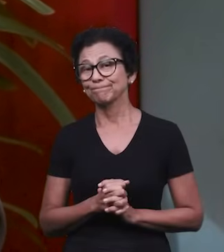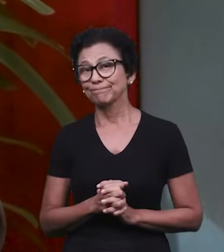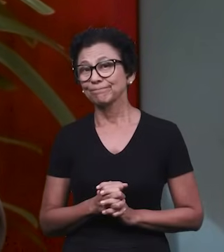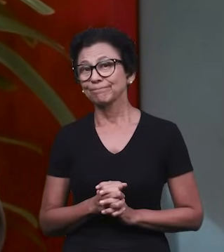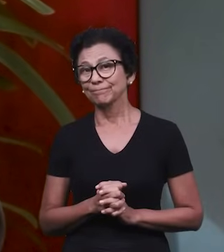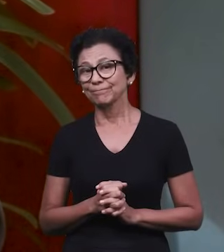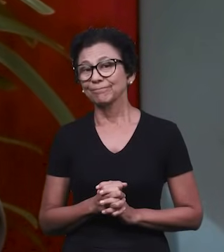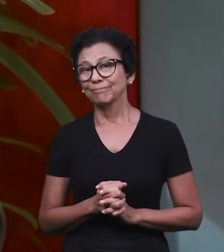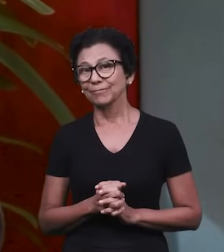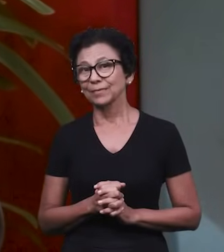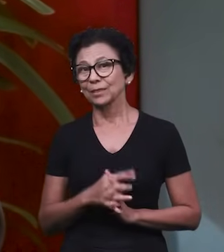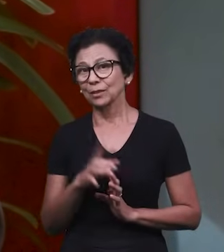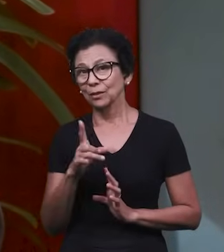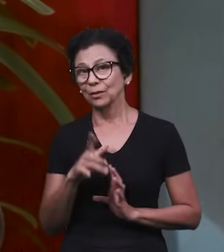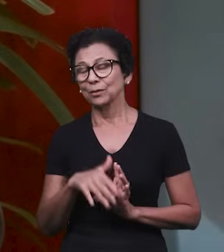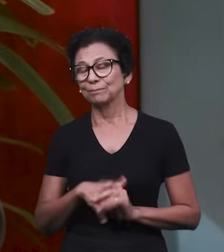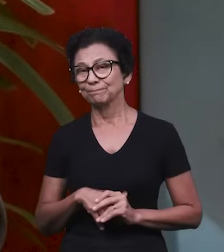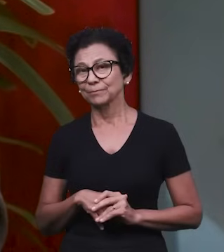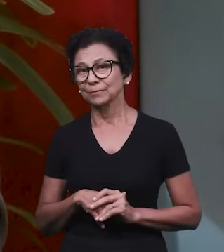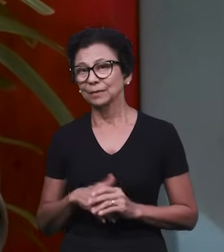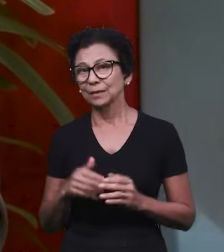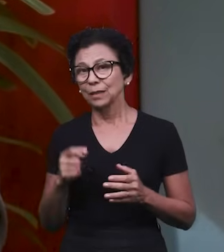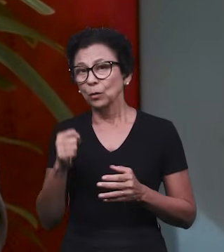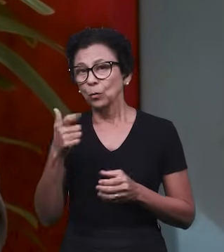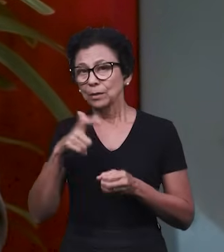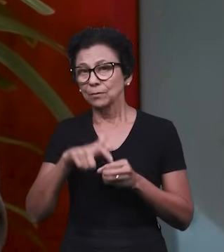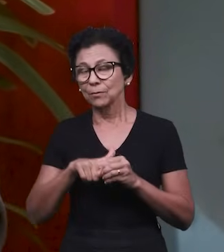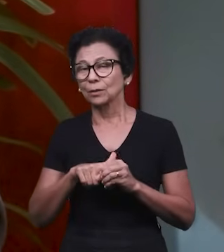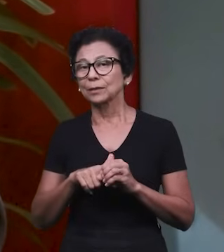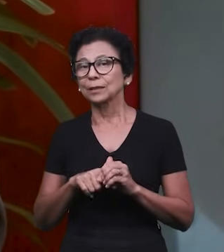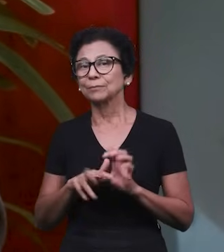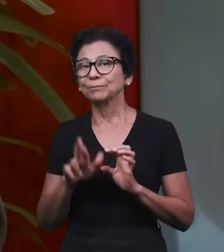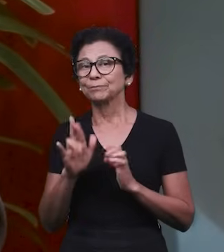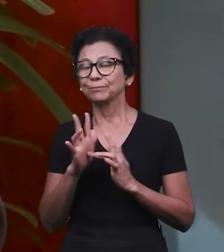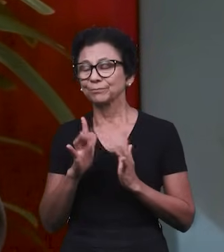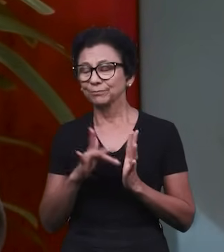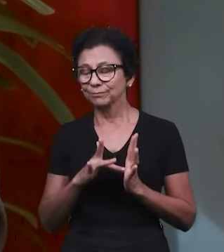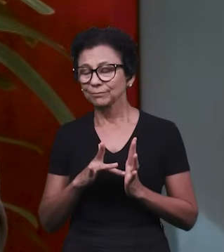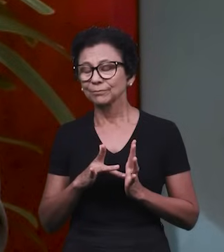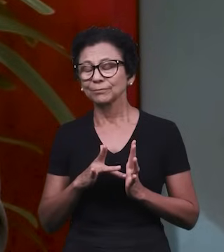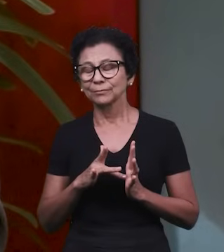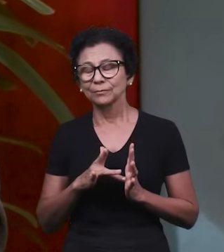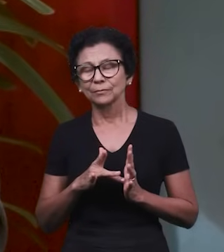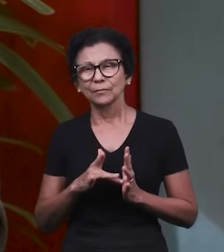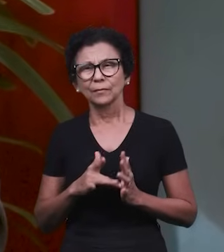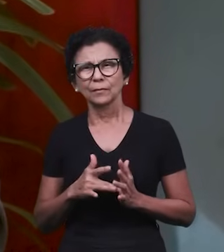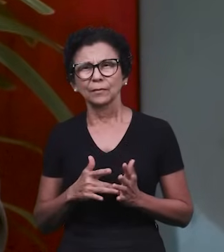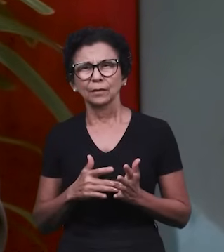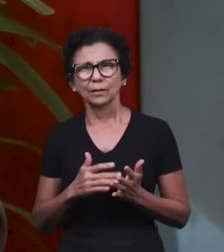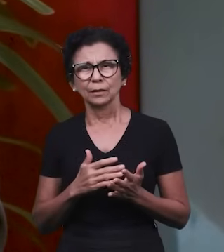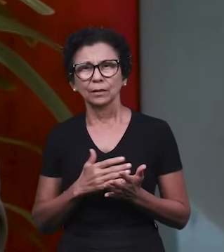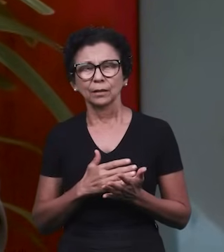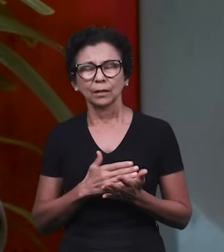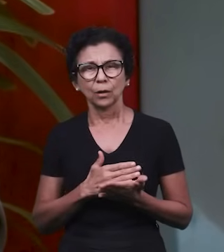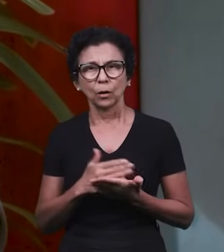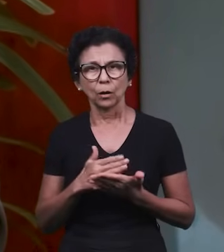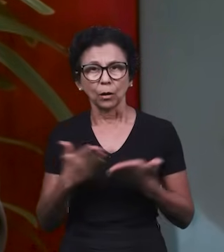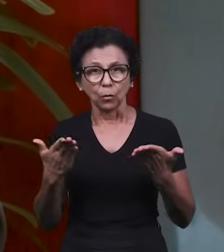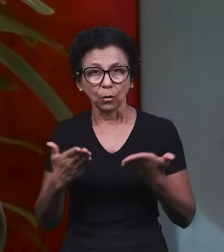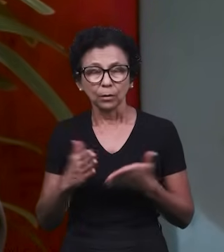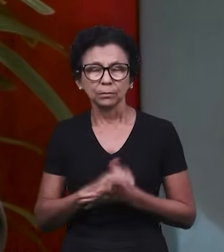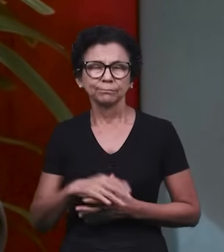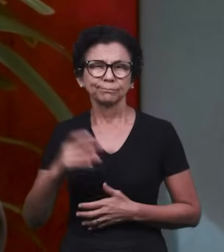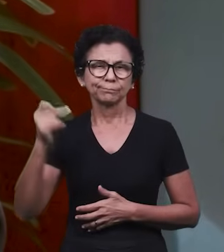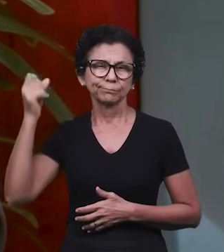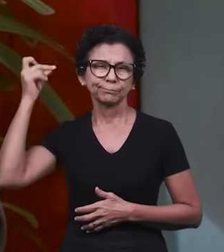alto, olhai para a vossa redenção está próxima. E, na verdade, elas não estão começando agora a acontecer, elas já vêm acontecendo há